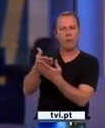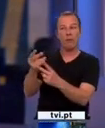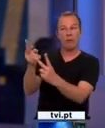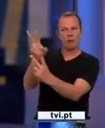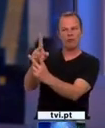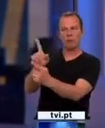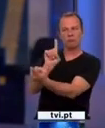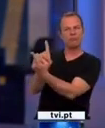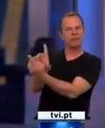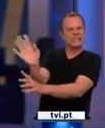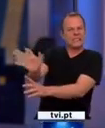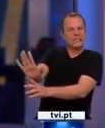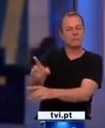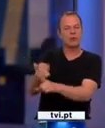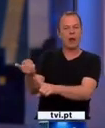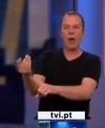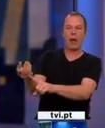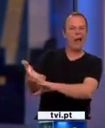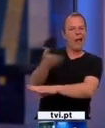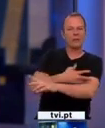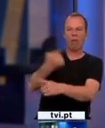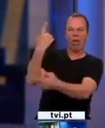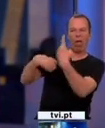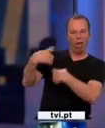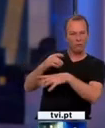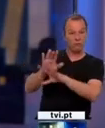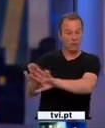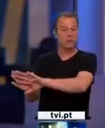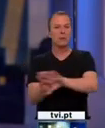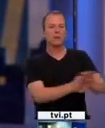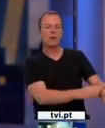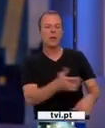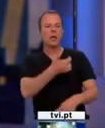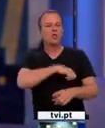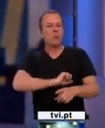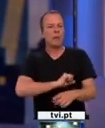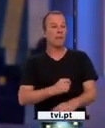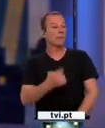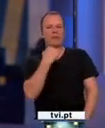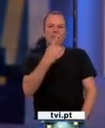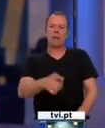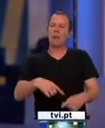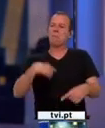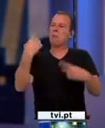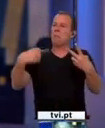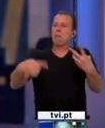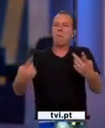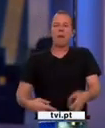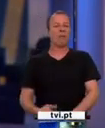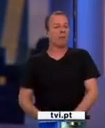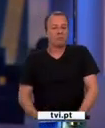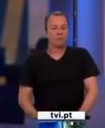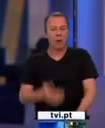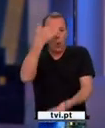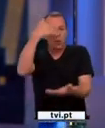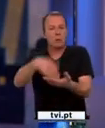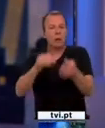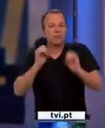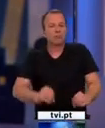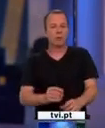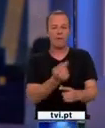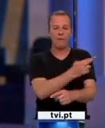destratado. E em relação à Espanha? Pois é, andaram a repetir que não deu em nada, que naquela altura os preços não desceram, não foi?